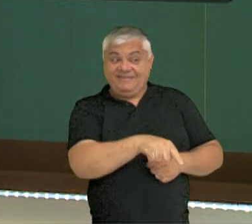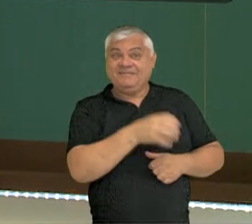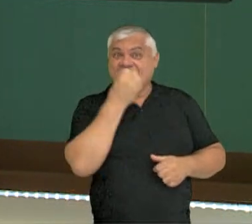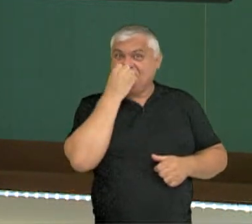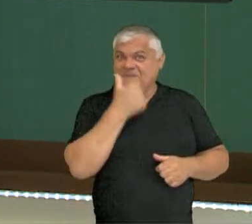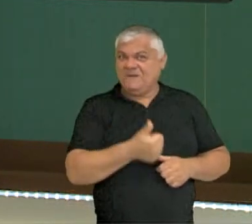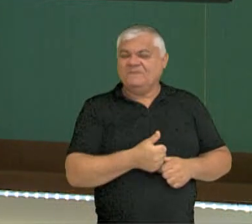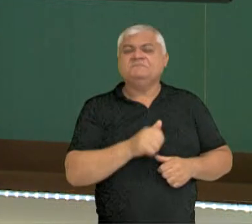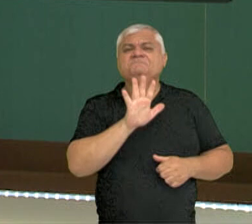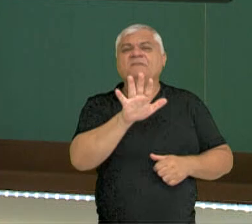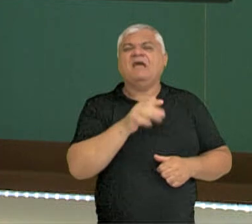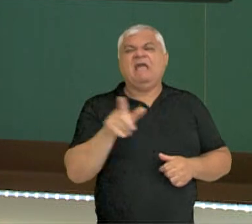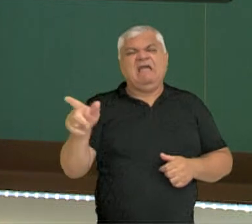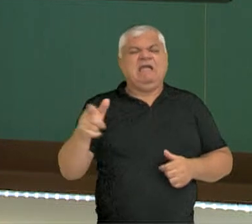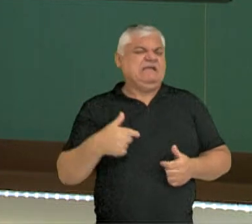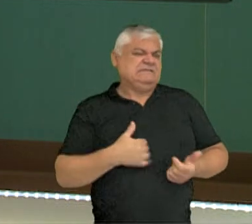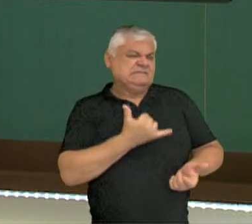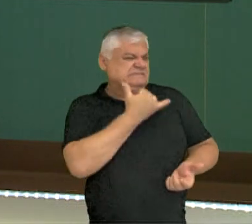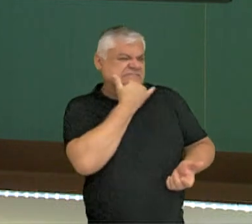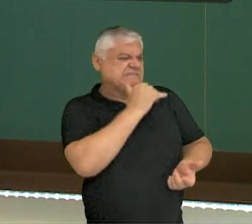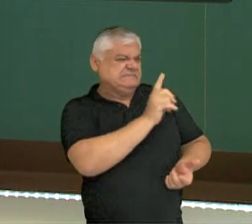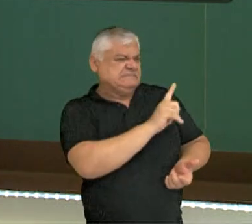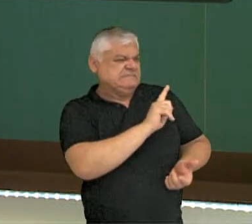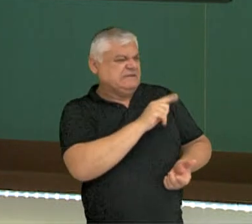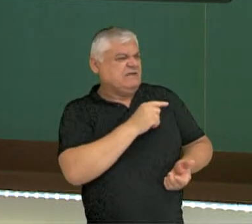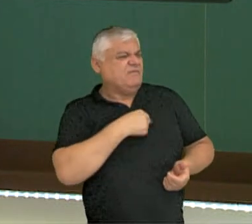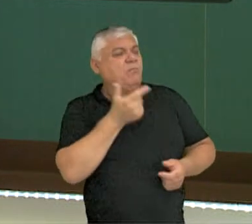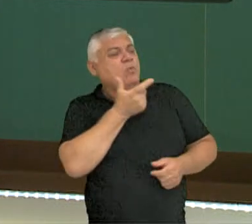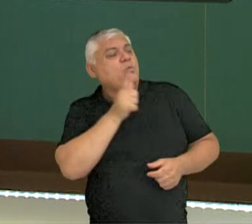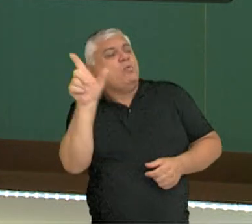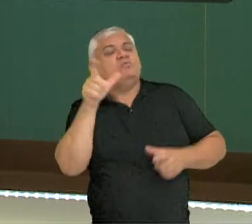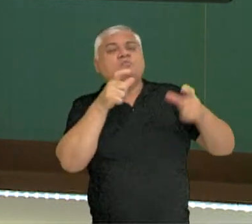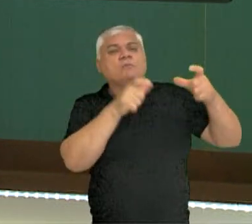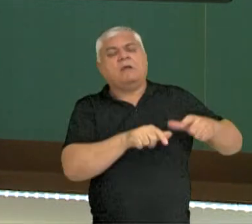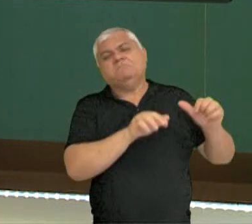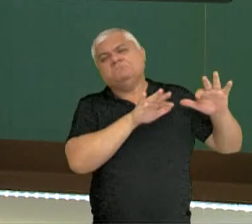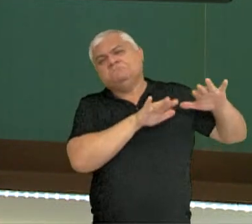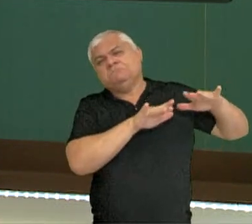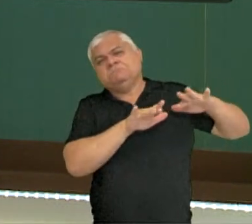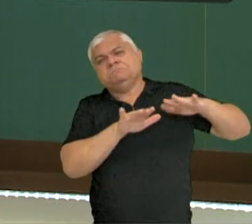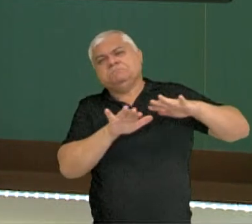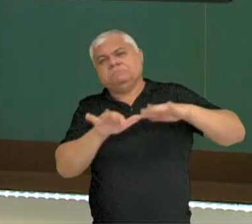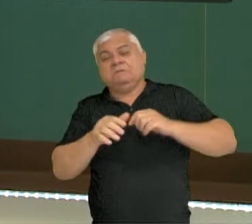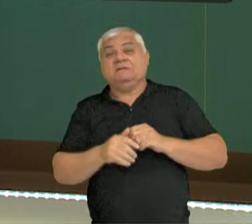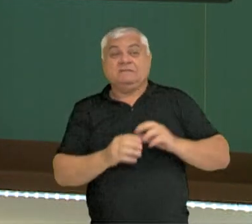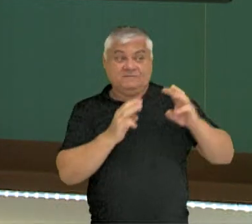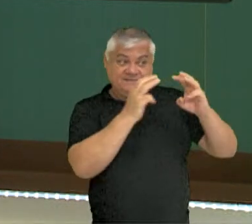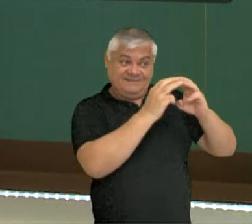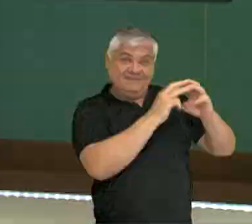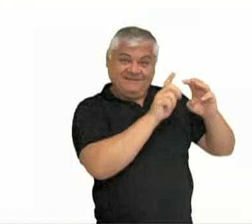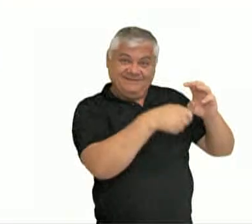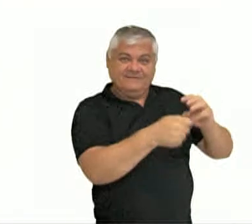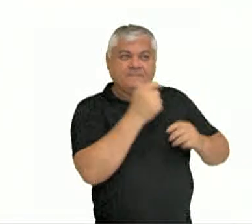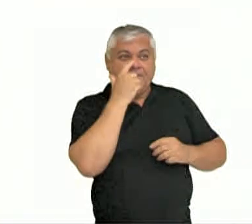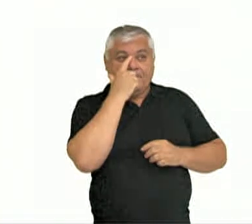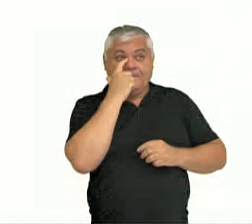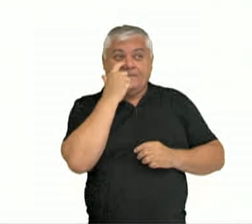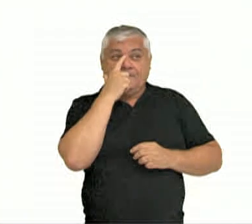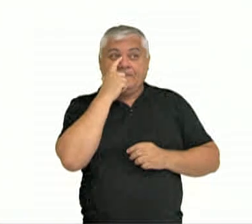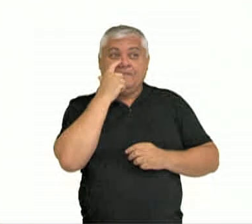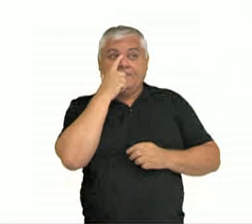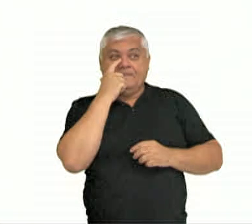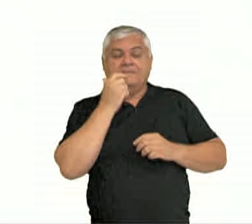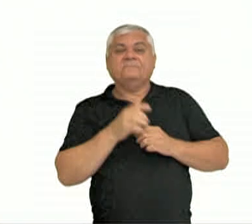bom. E tem a galera que diz, não, vamos povoar o negócio. Então, os esquimós seriam esses descendentes diretos.